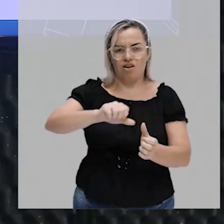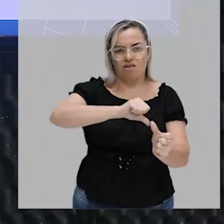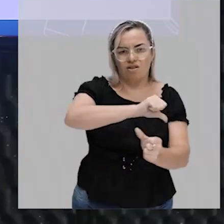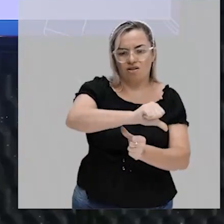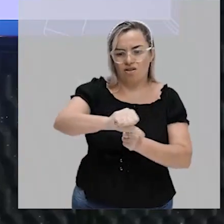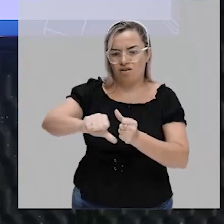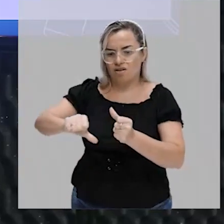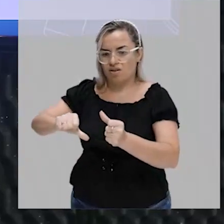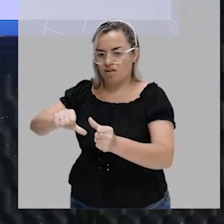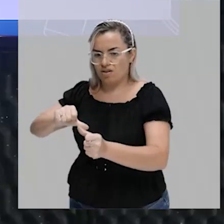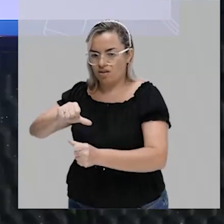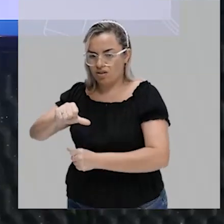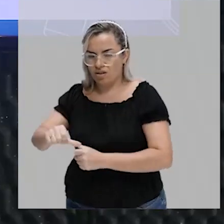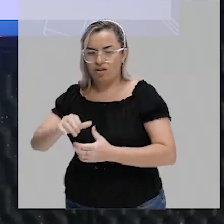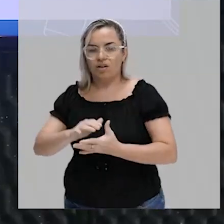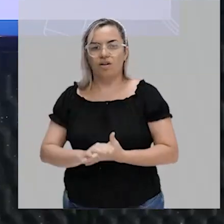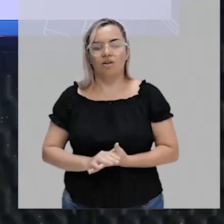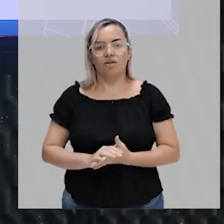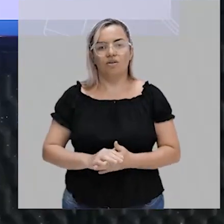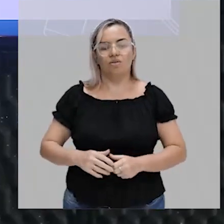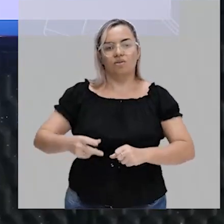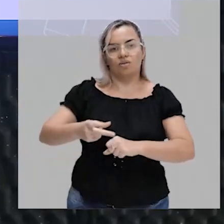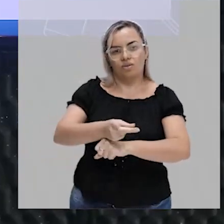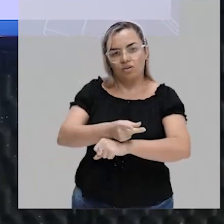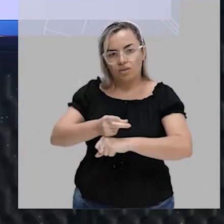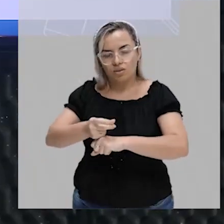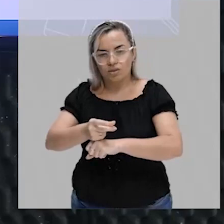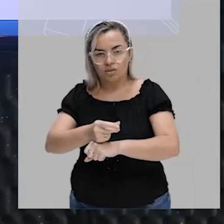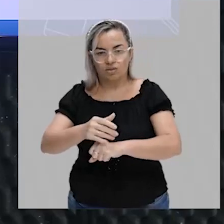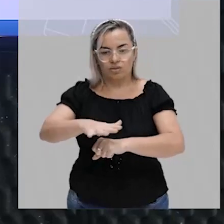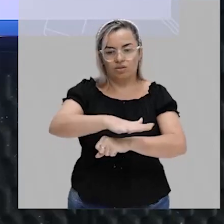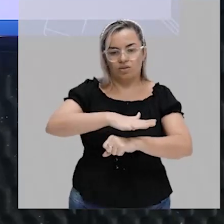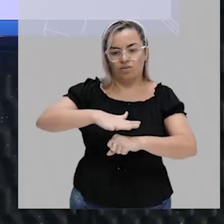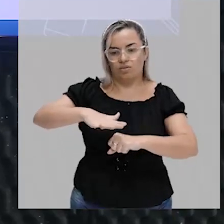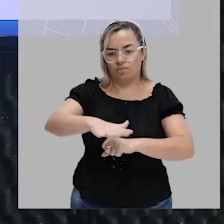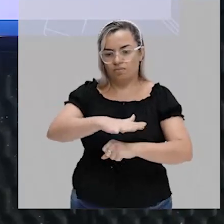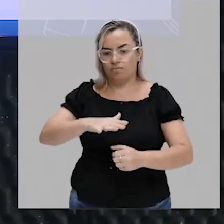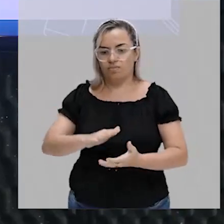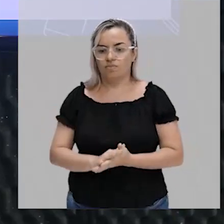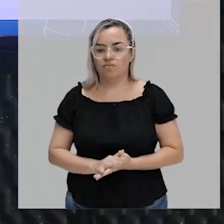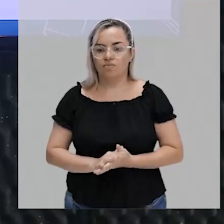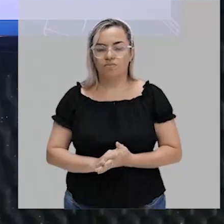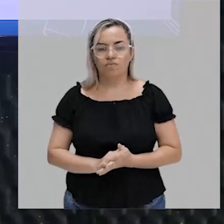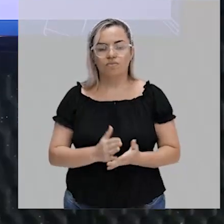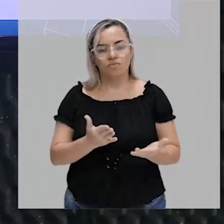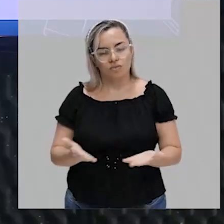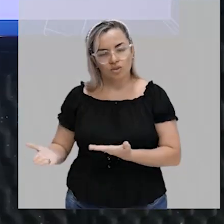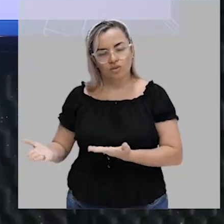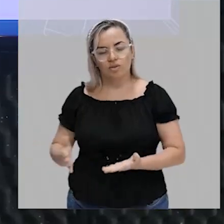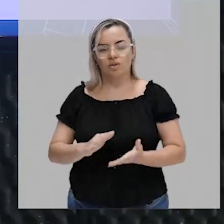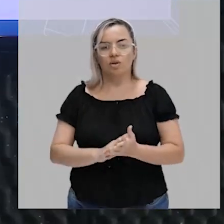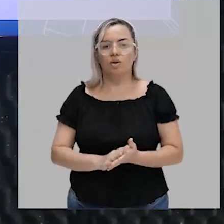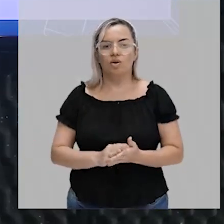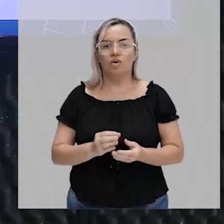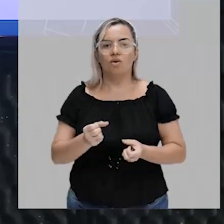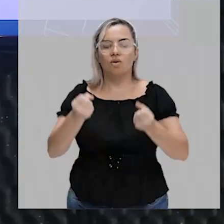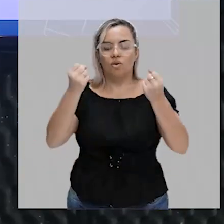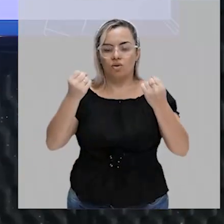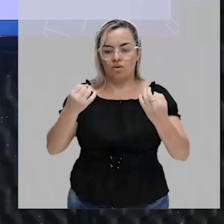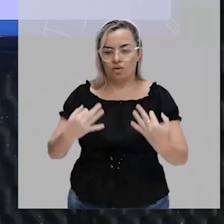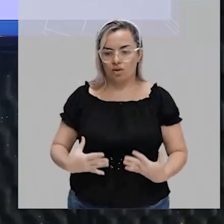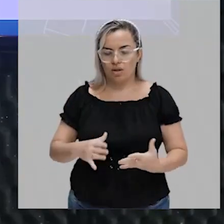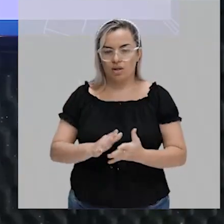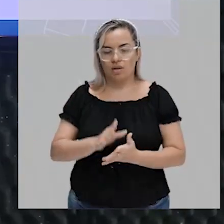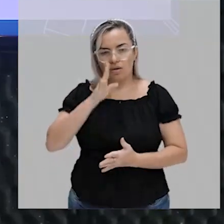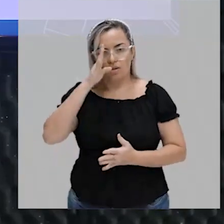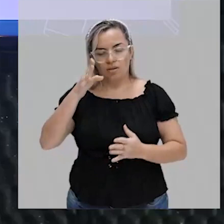do neoliberalismo. Como eu te disse, nós vamos ter a consolidação a partir desse momento dos Estados Unidos como a principal potência global, eu já te expliquei